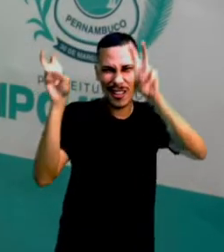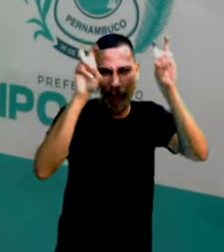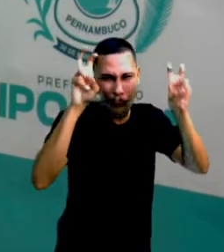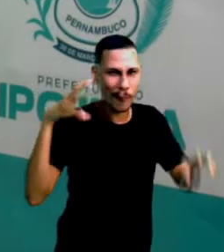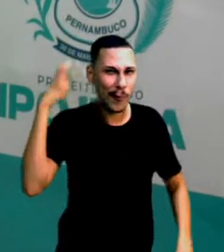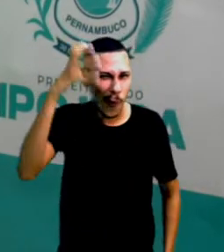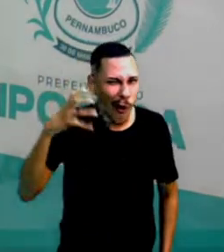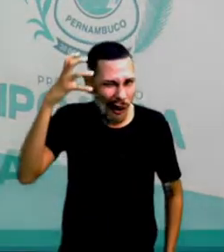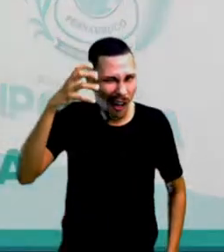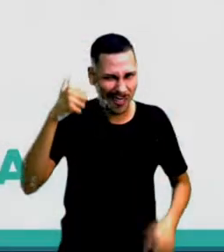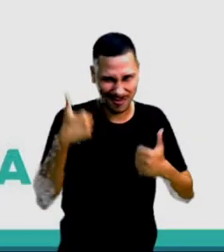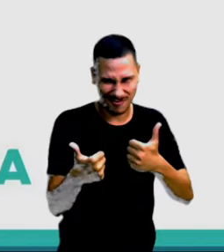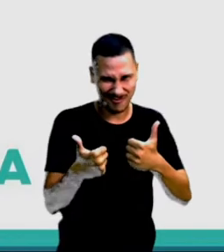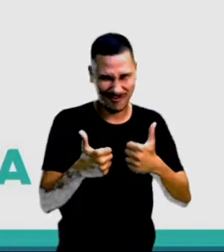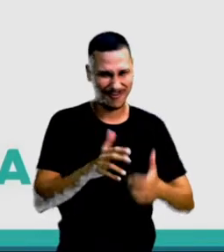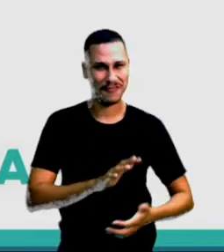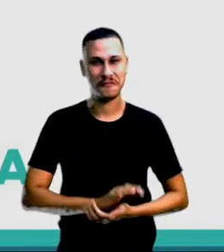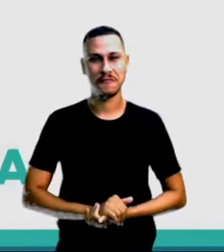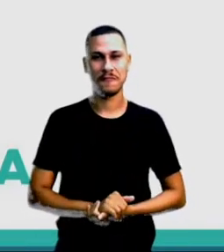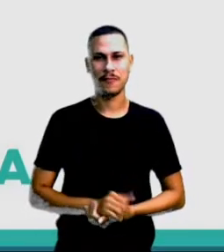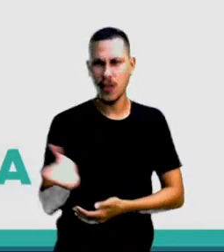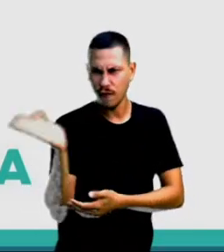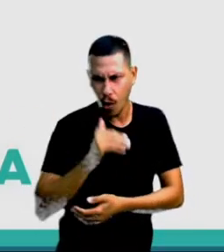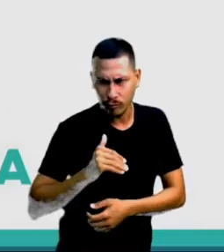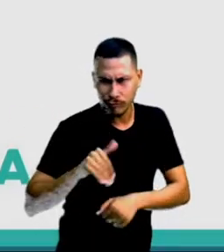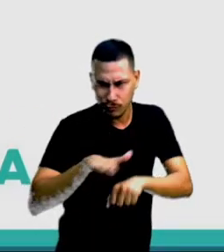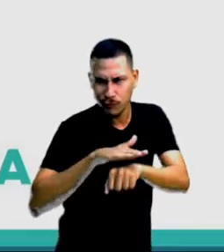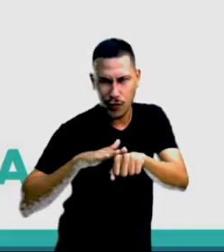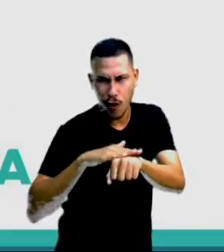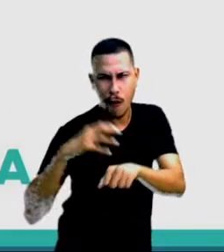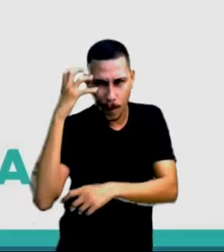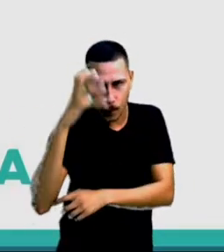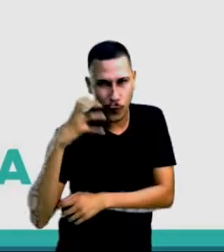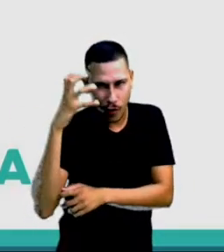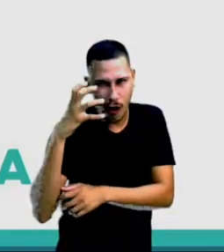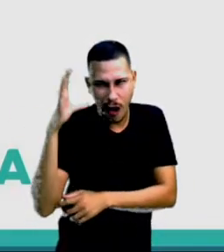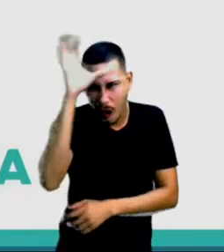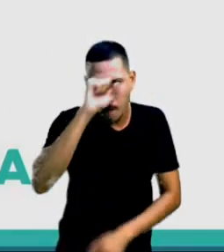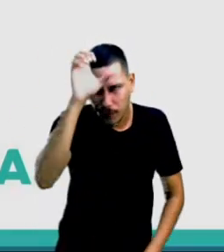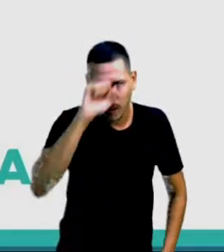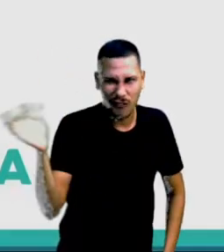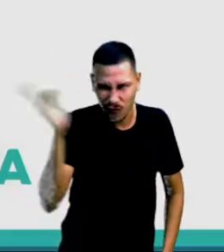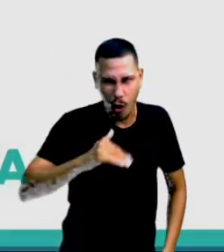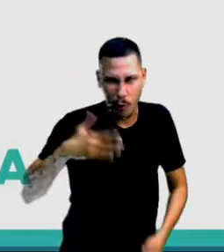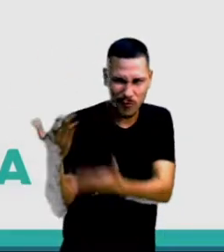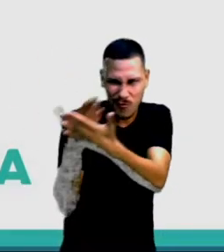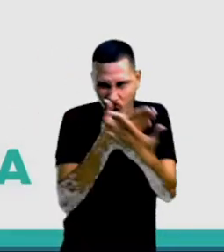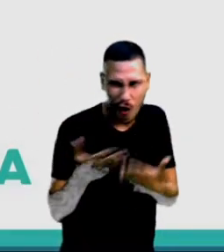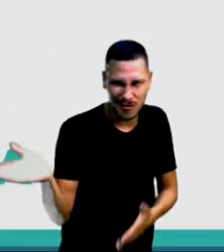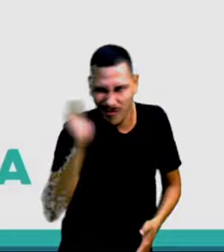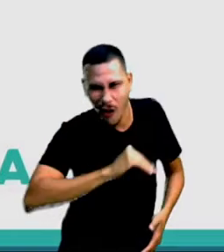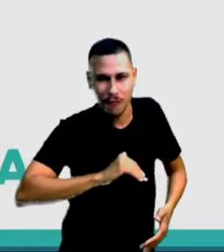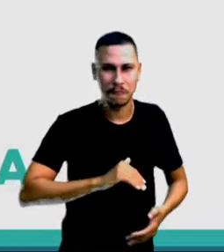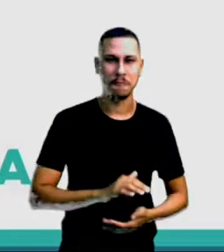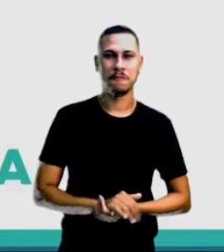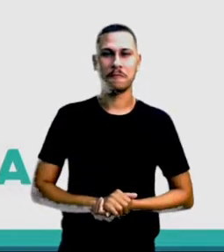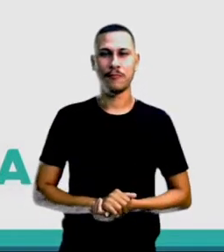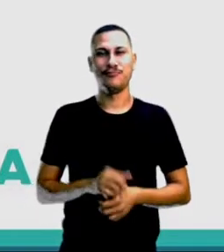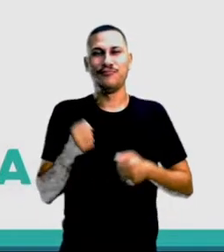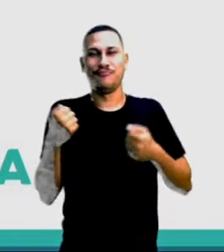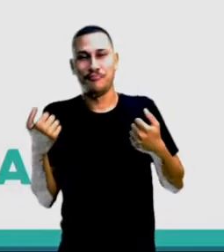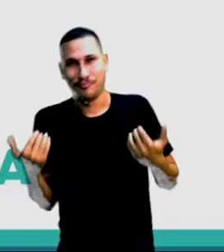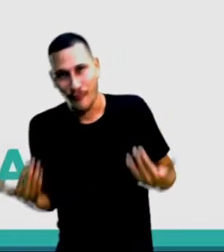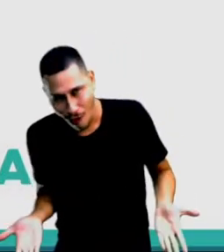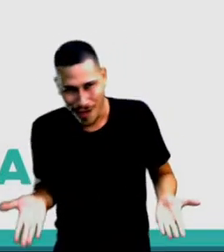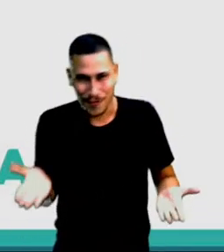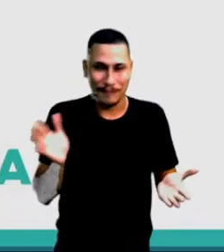música Hoje vamos falar sobre música vamos lá vão Paula vamos nessa Então